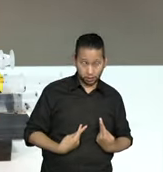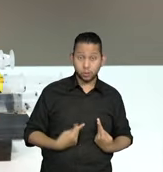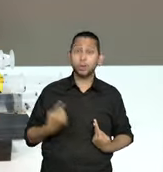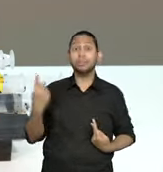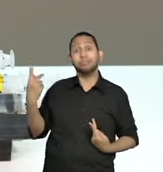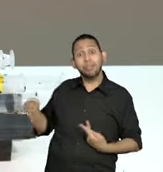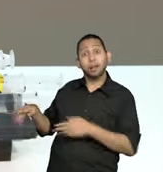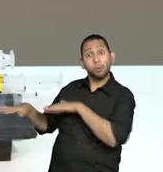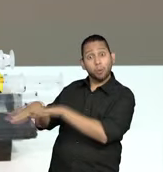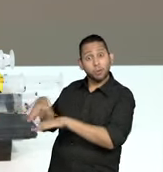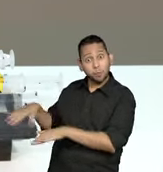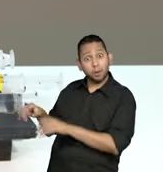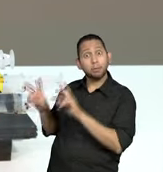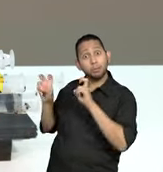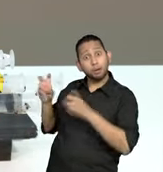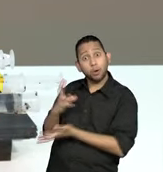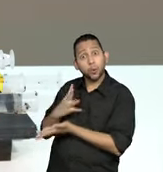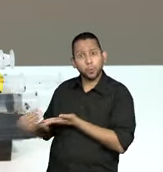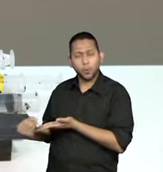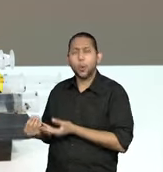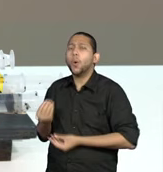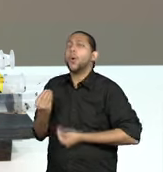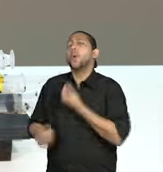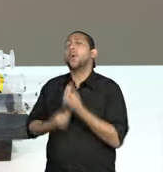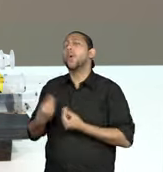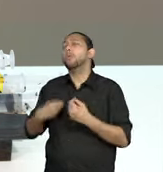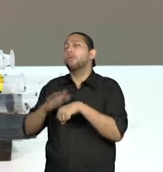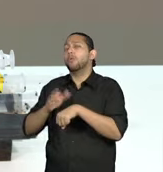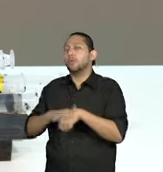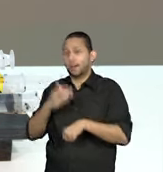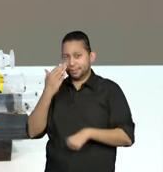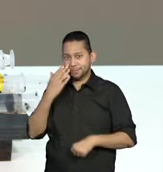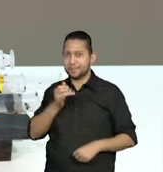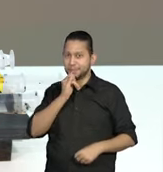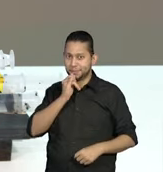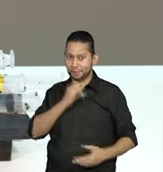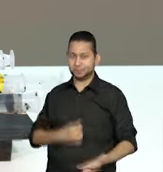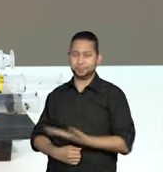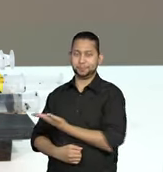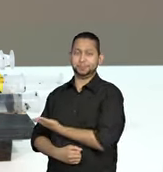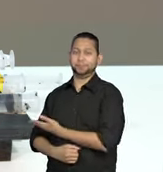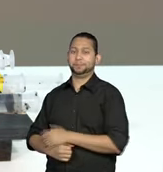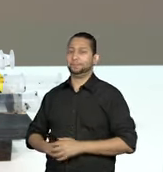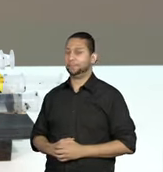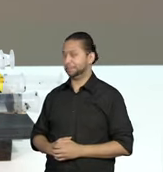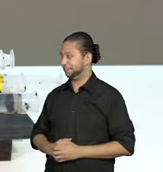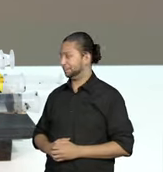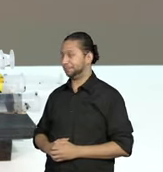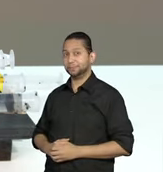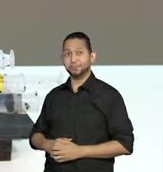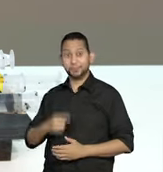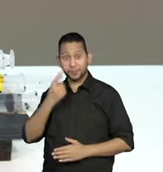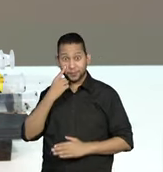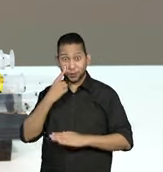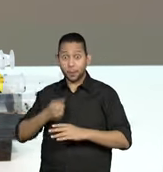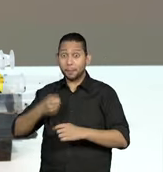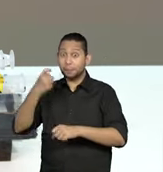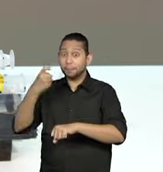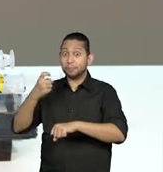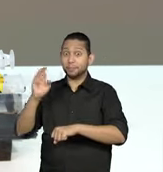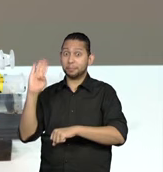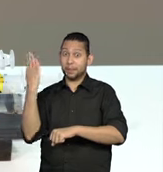vamos saber como se constrói essa máquina, tá? Então, nós temos aqui uma base de